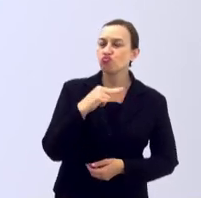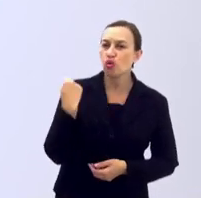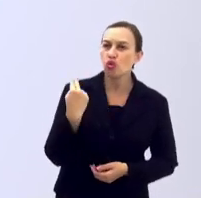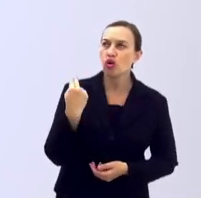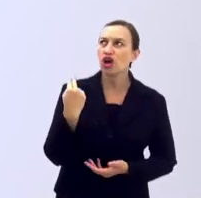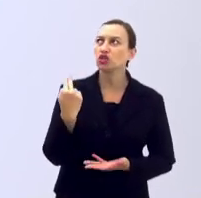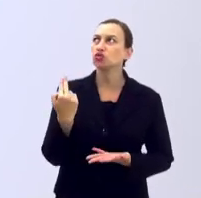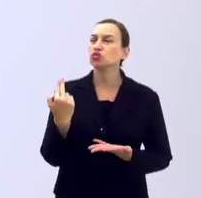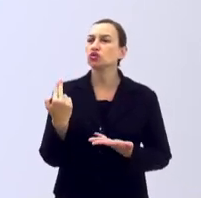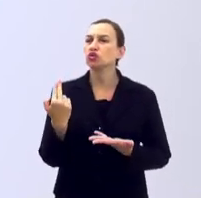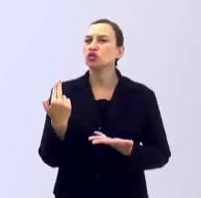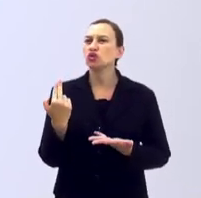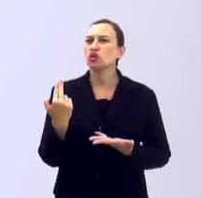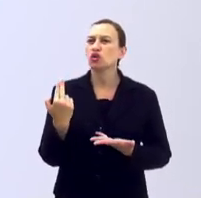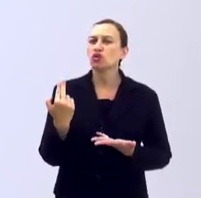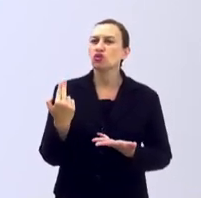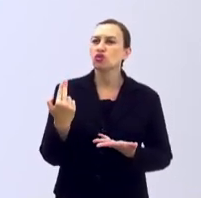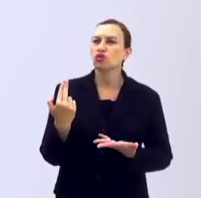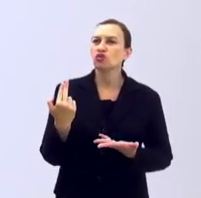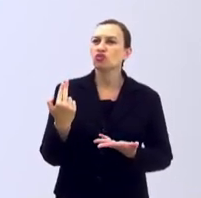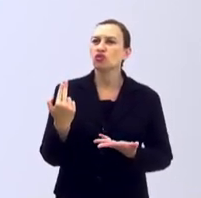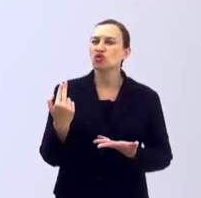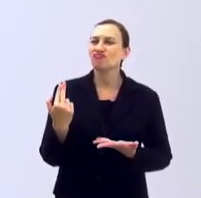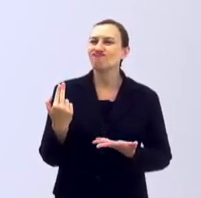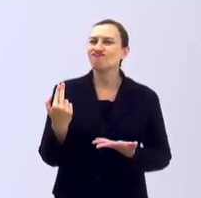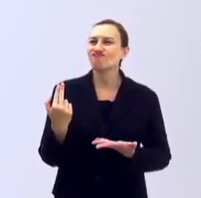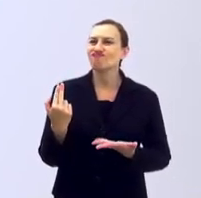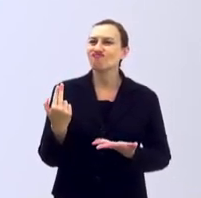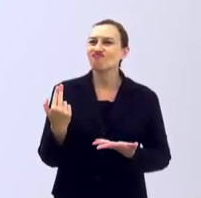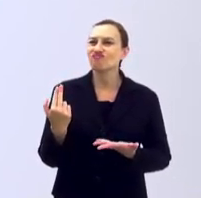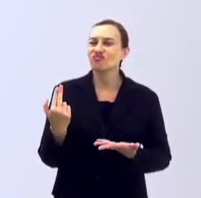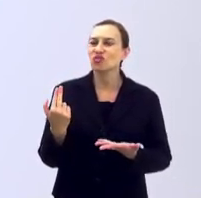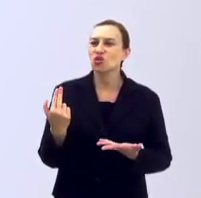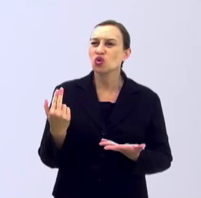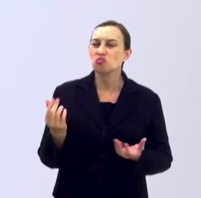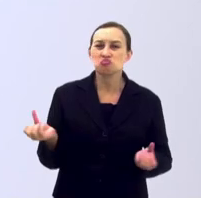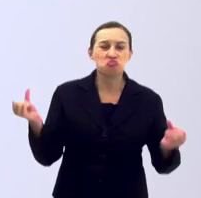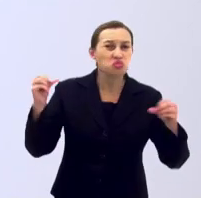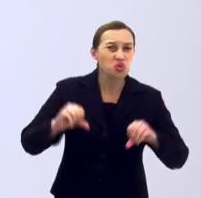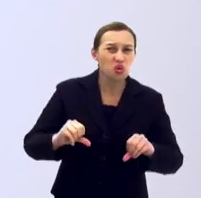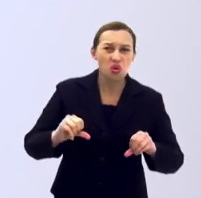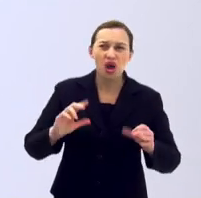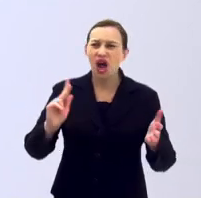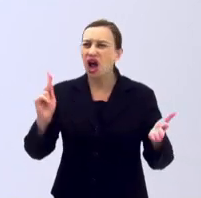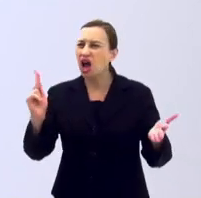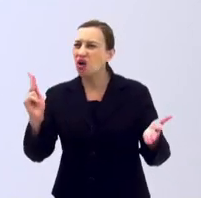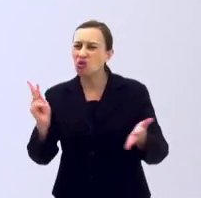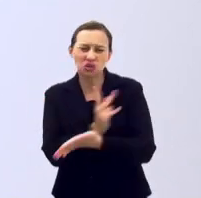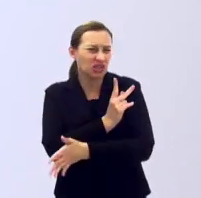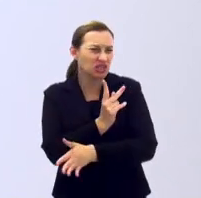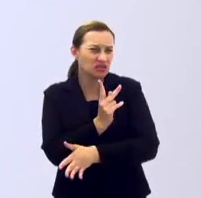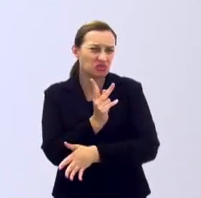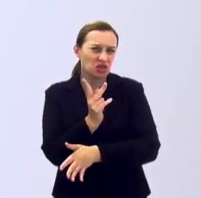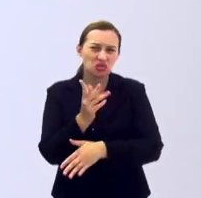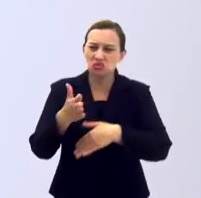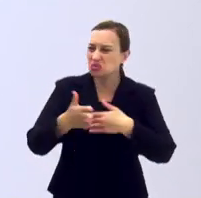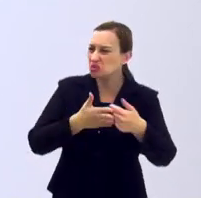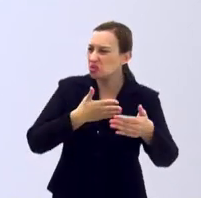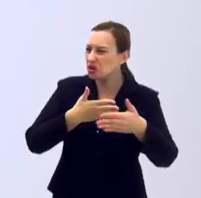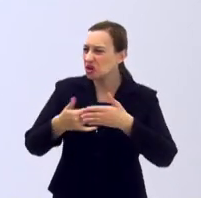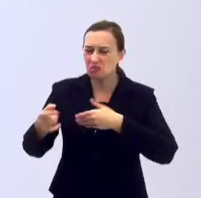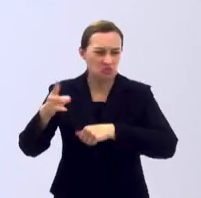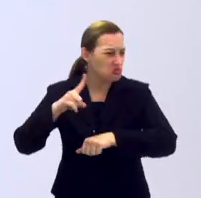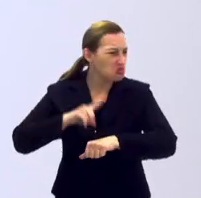o Holocausto foi o maior jamais acontecido antes, em qualquer época, em qualquer